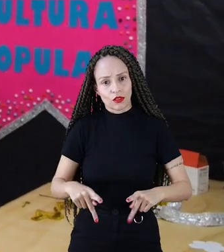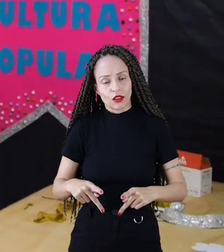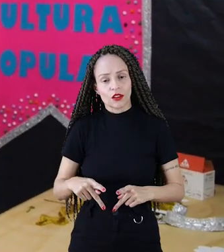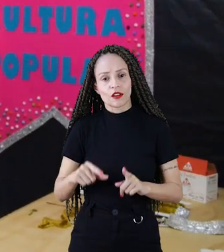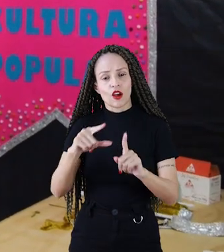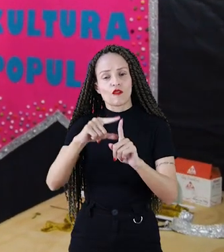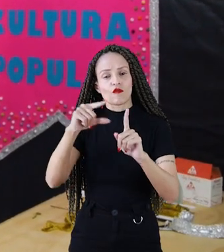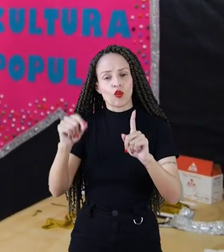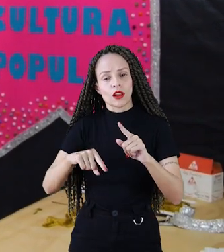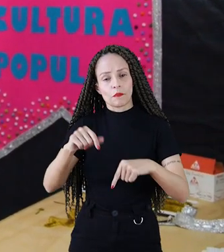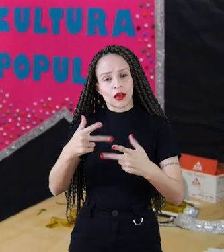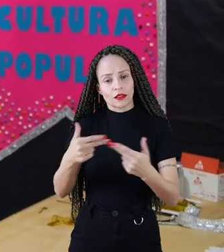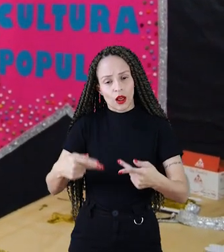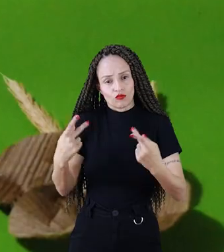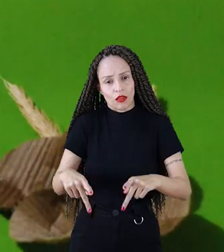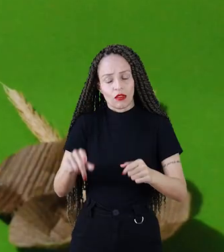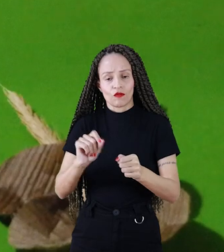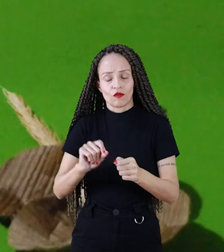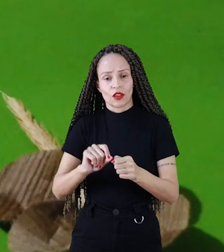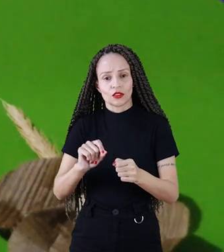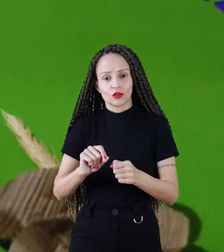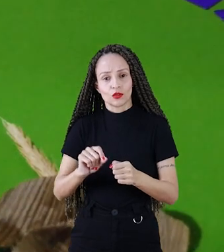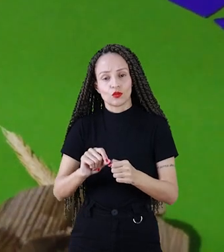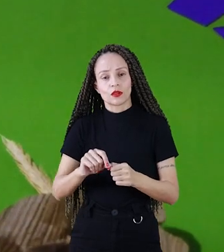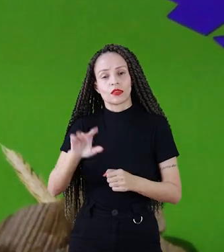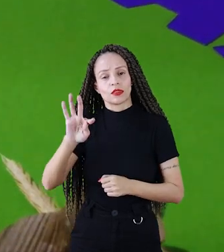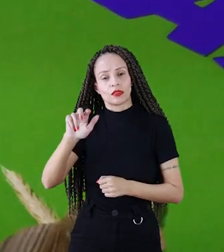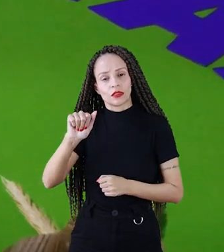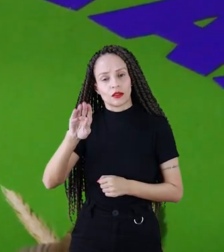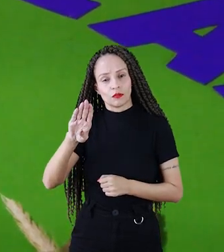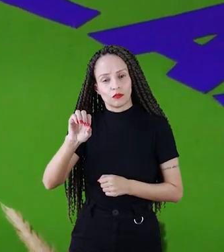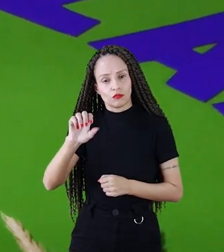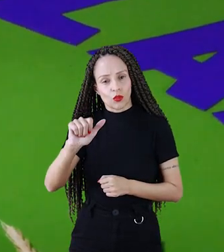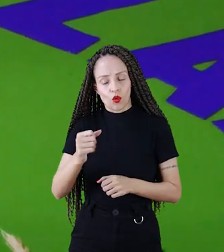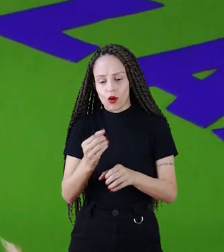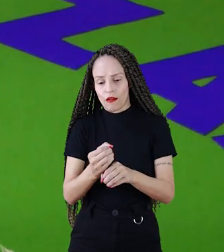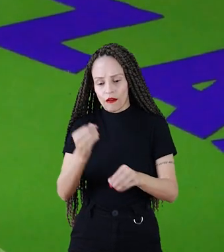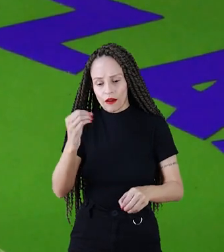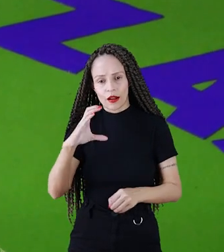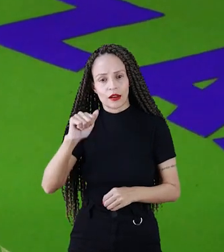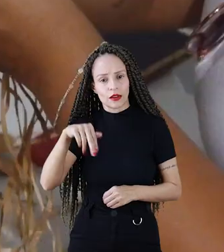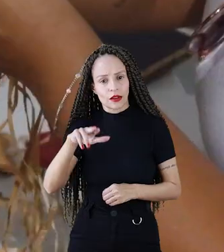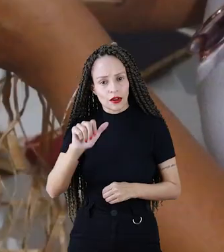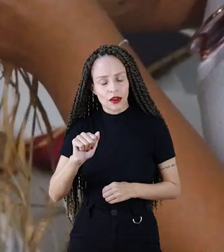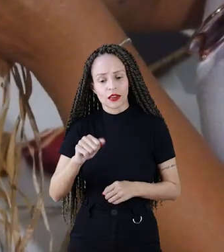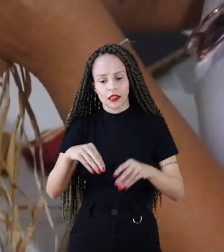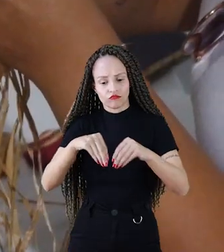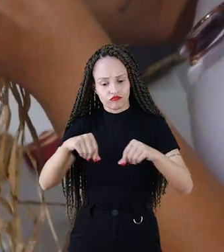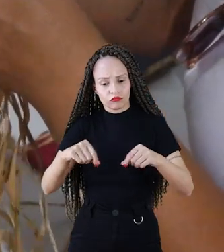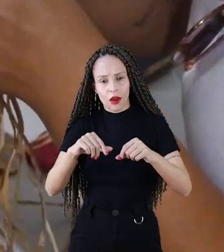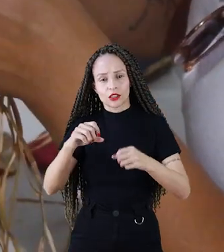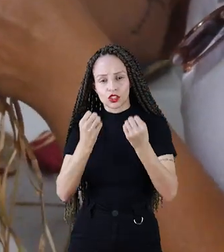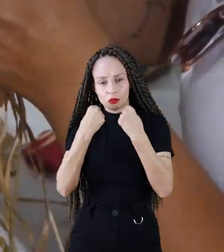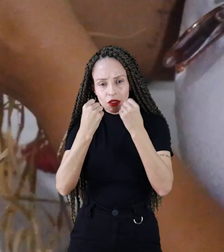artesanato local são flores e material que é produzido por elas mesmas com taboa com bagaço da cana